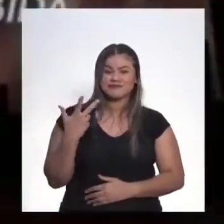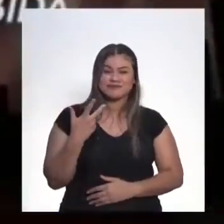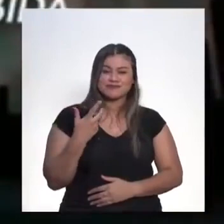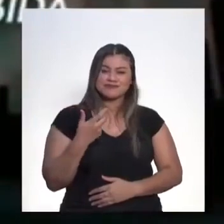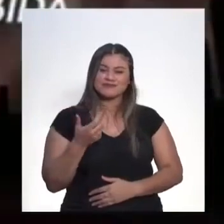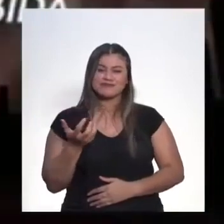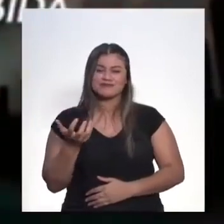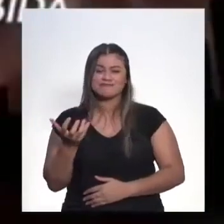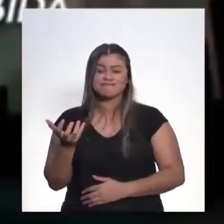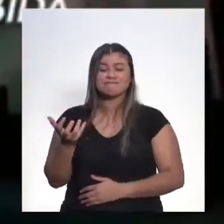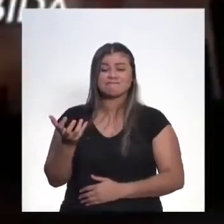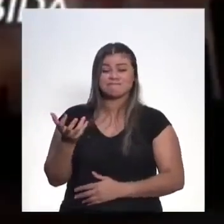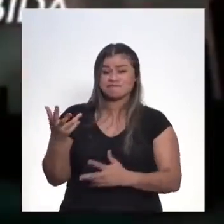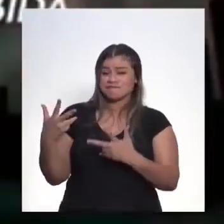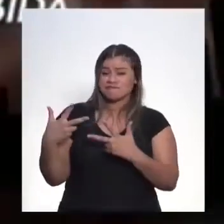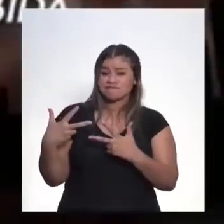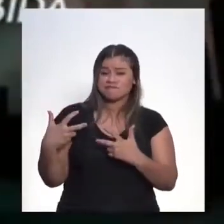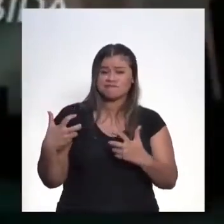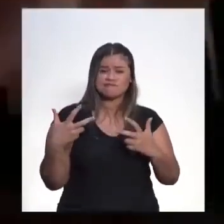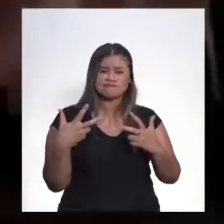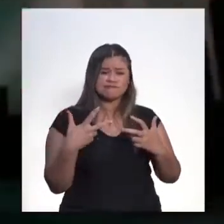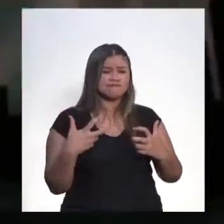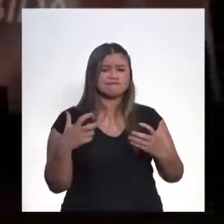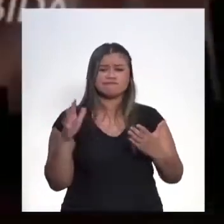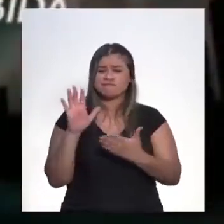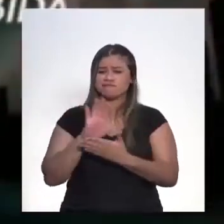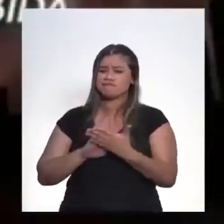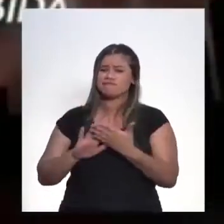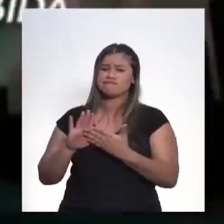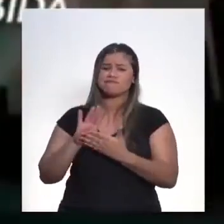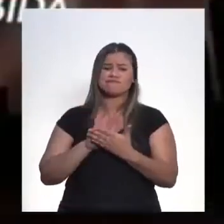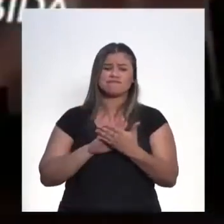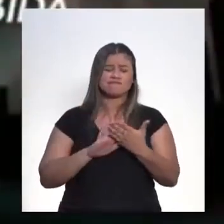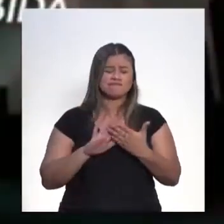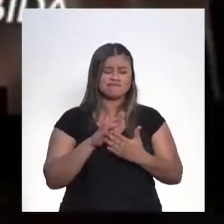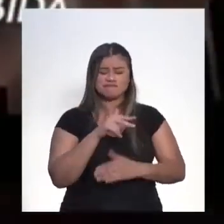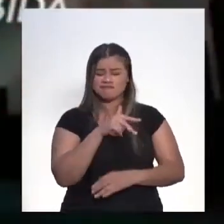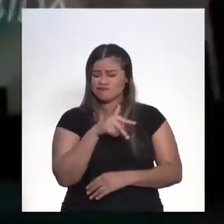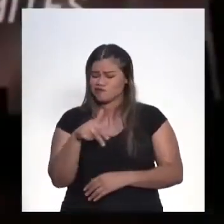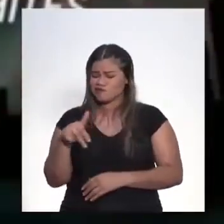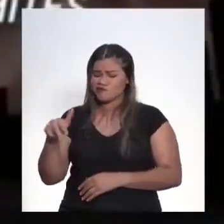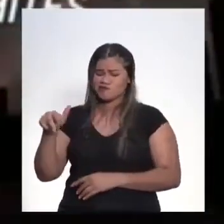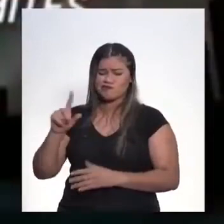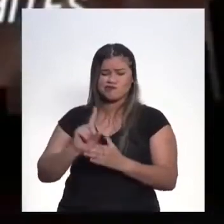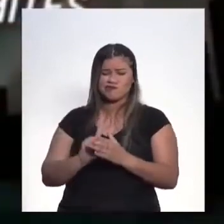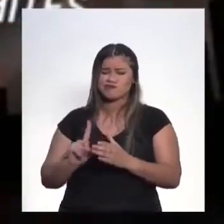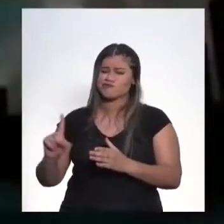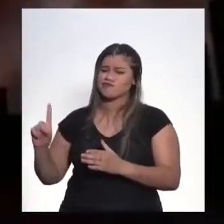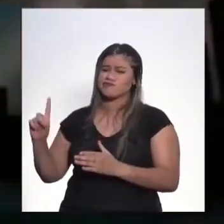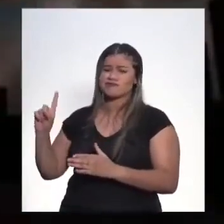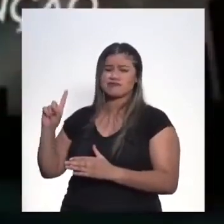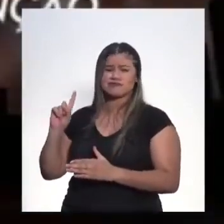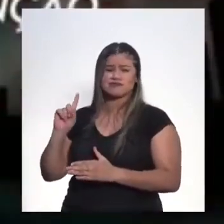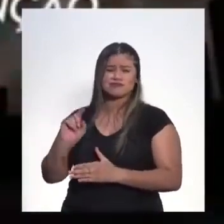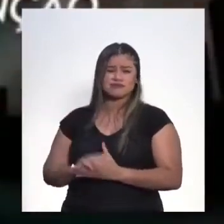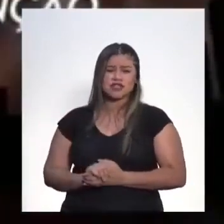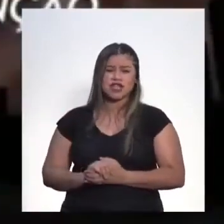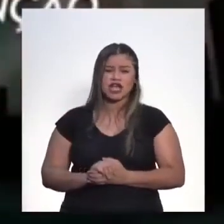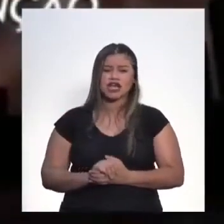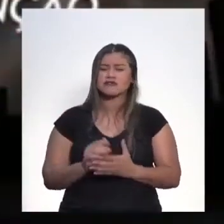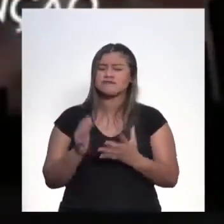beautiful, she goes on no touch and knows no limits, she